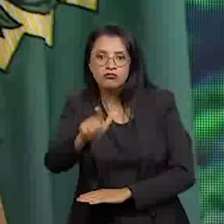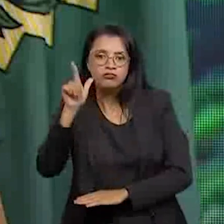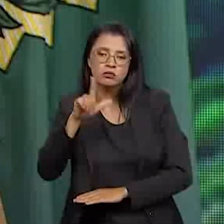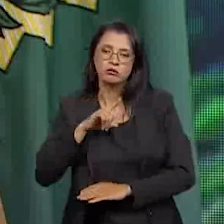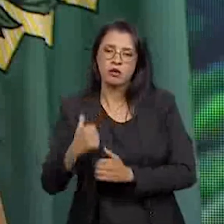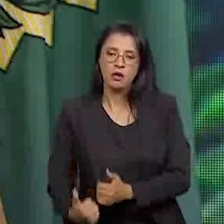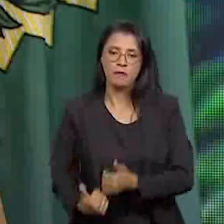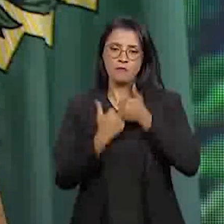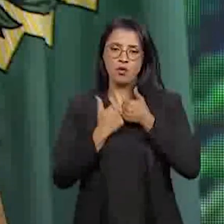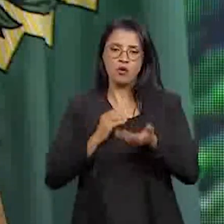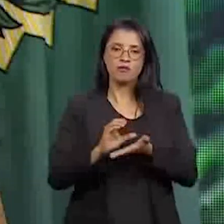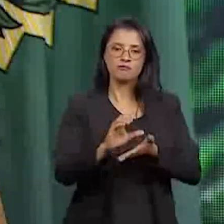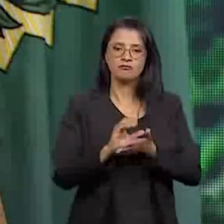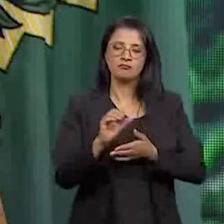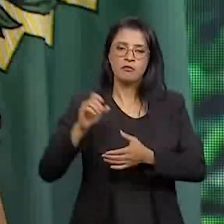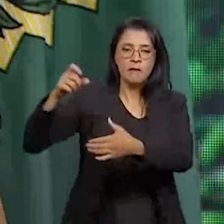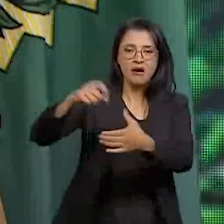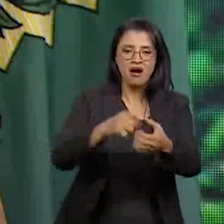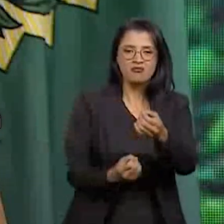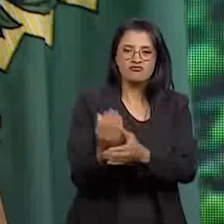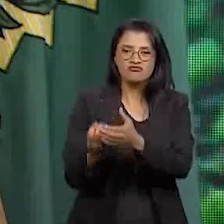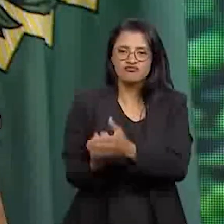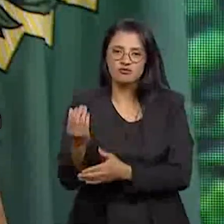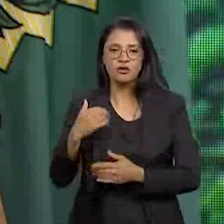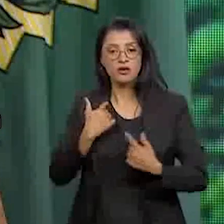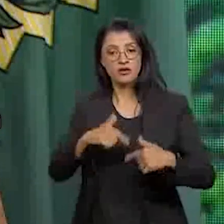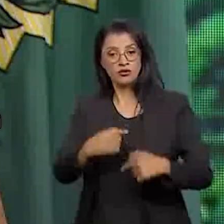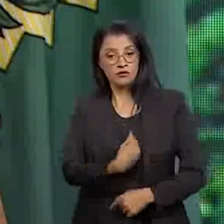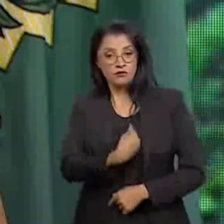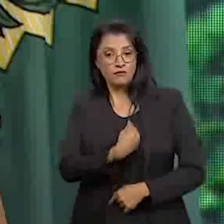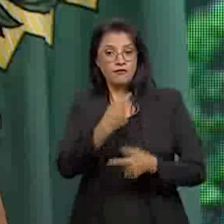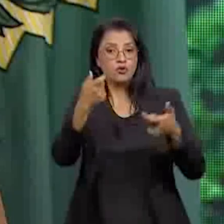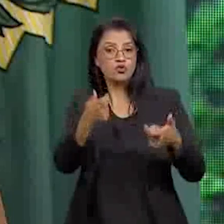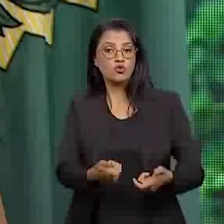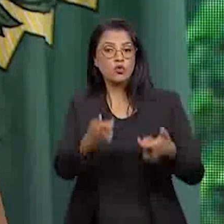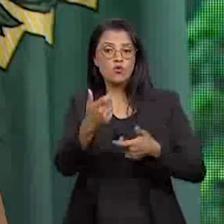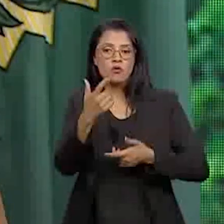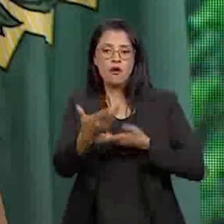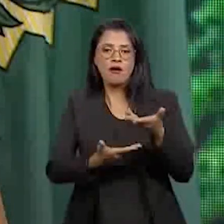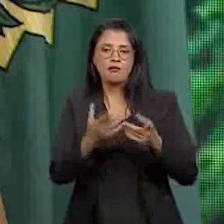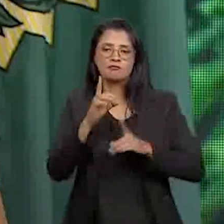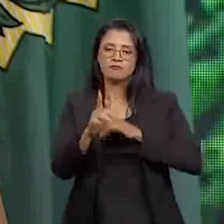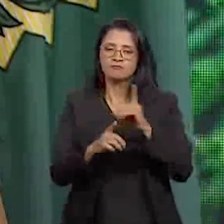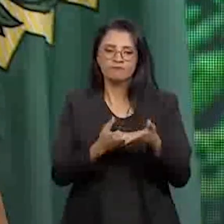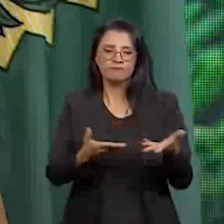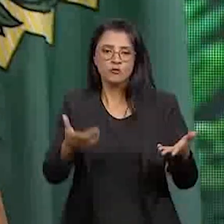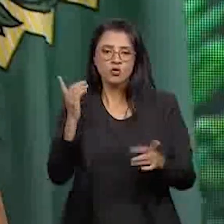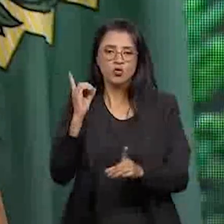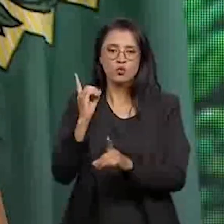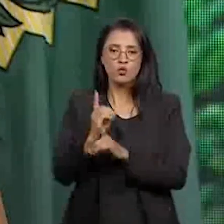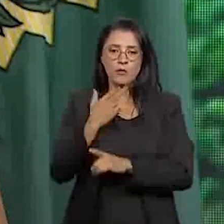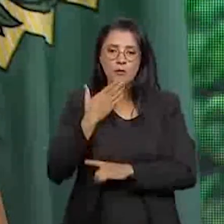para empreender e produzir, de viver em uma economia dinâmica para encontrar mais